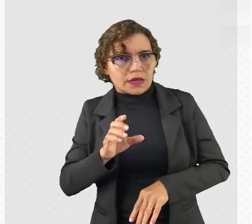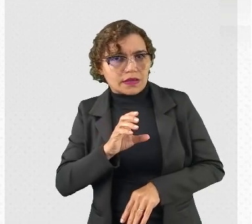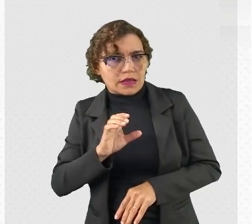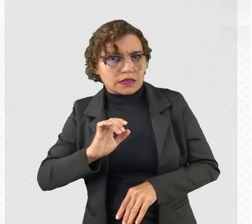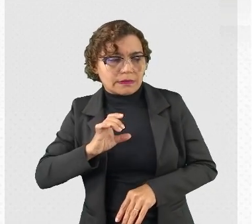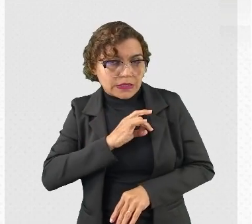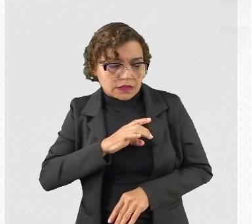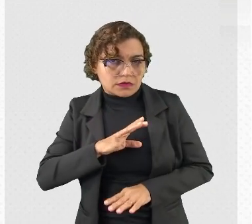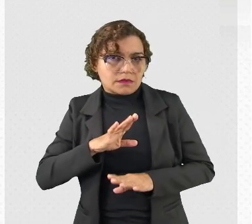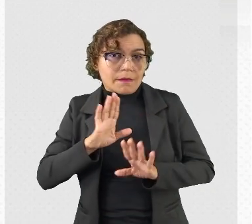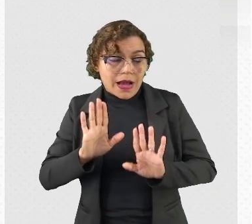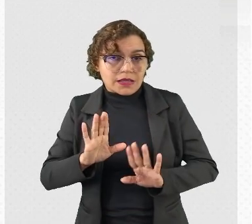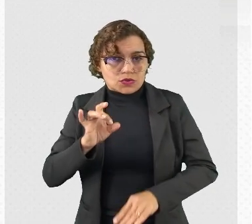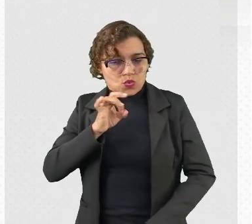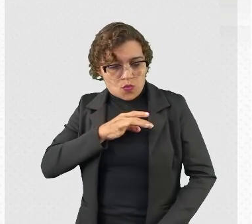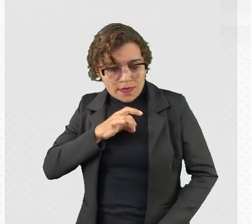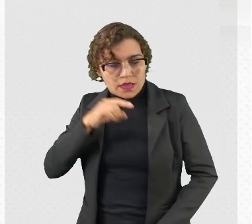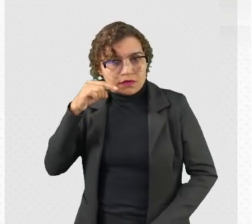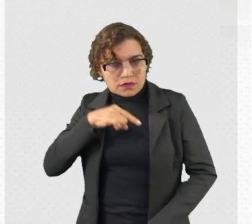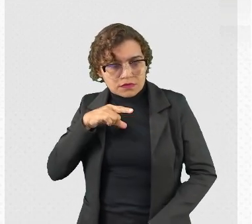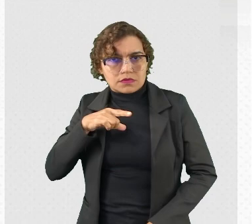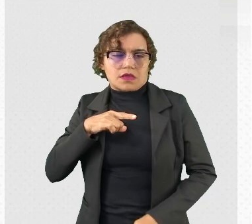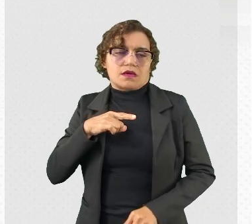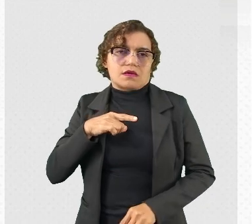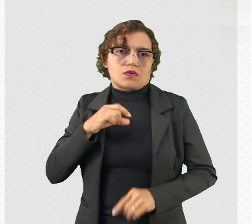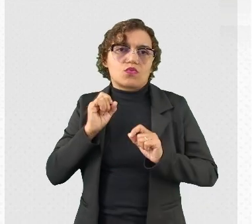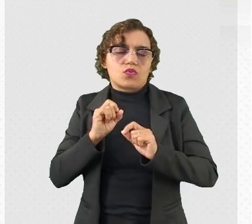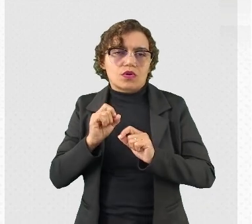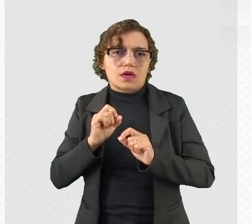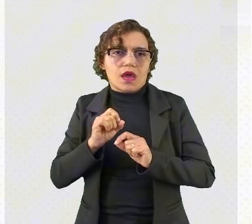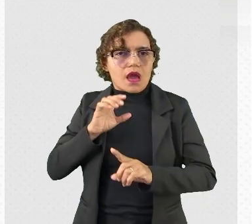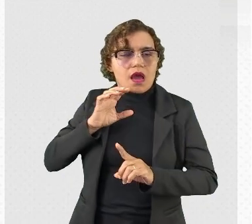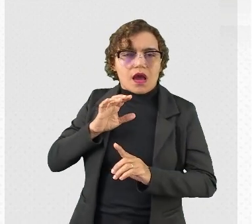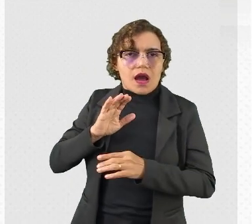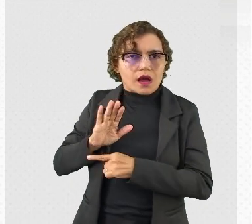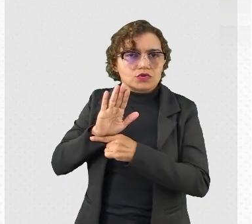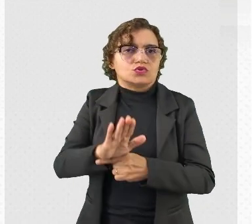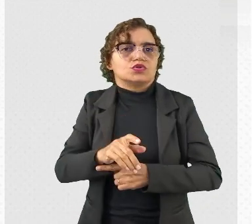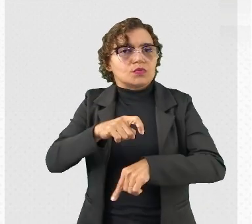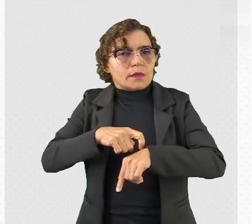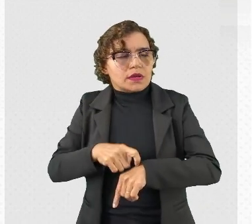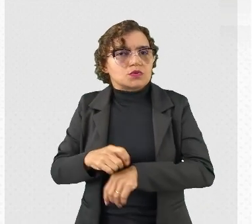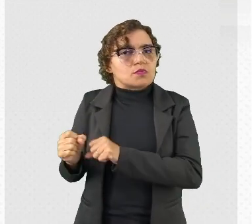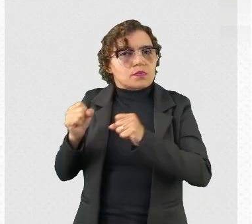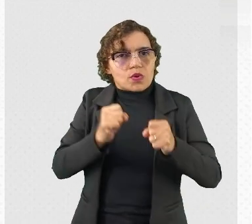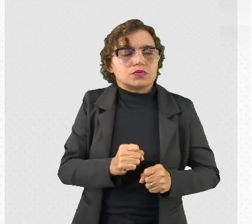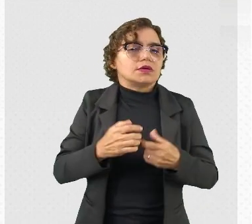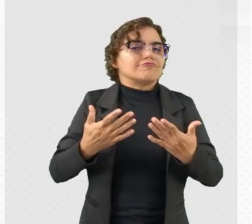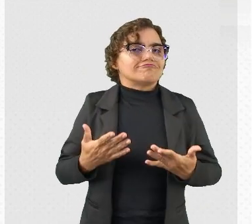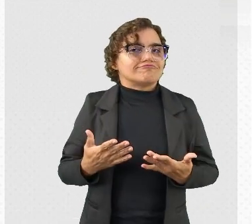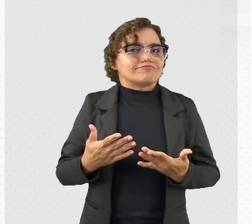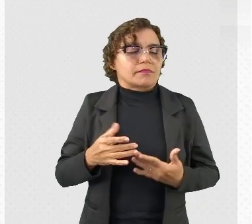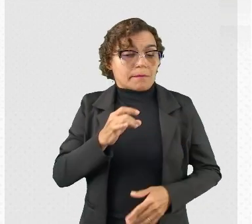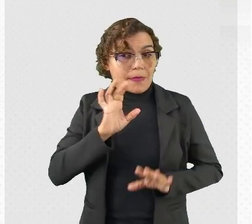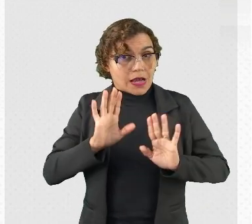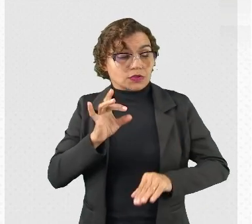melhor instrumento para se manter o poder. Desde que esse poder, claro, não se caia, desde que esse medo